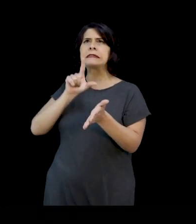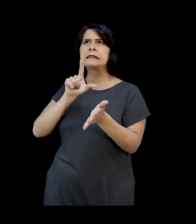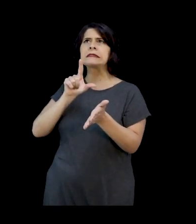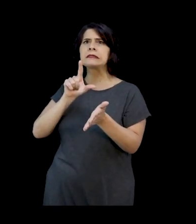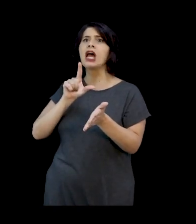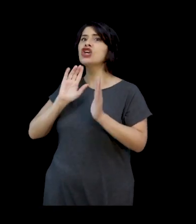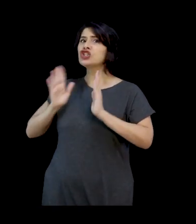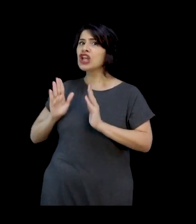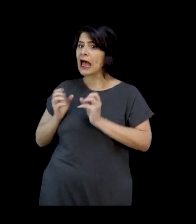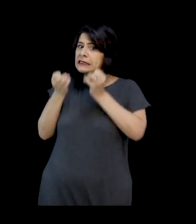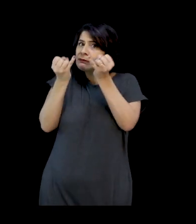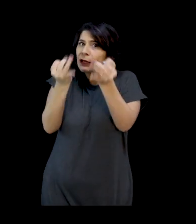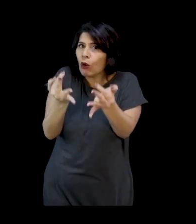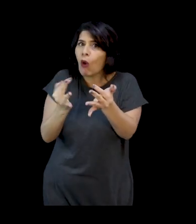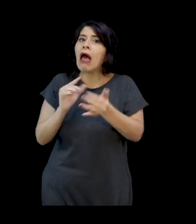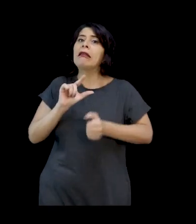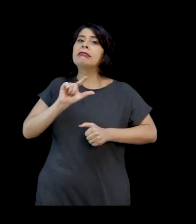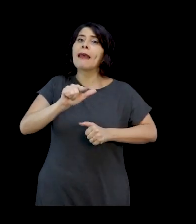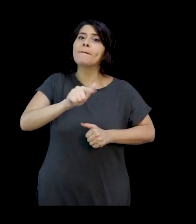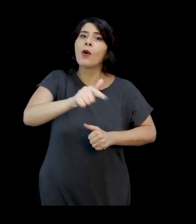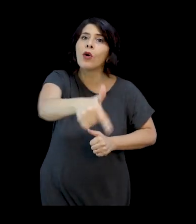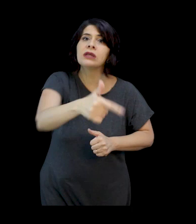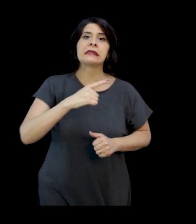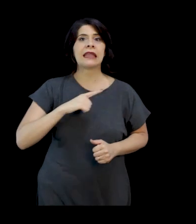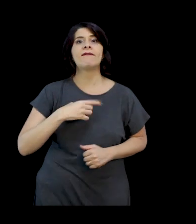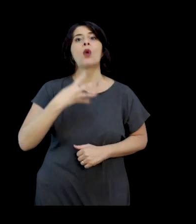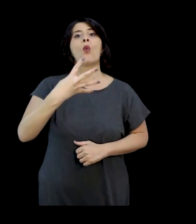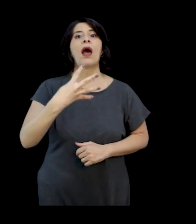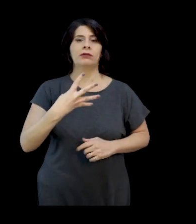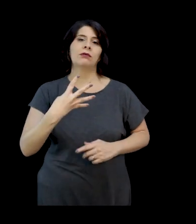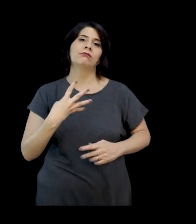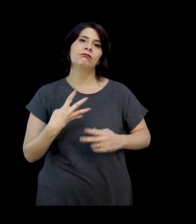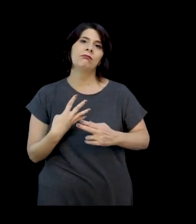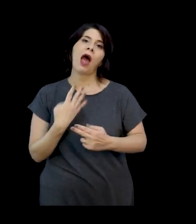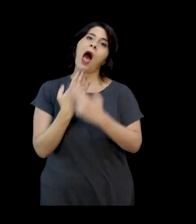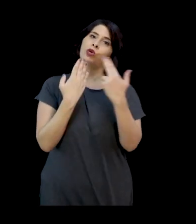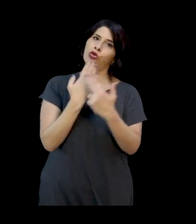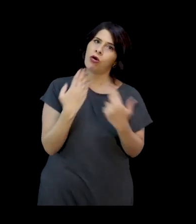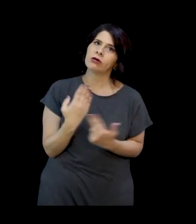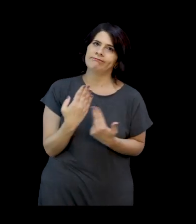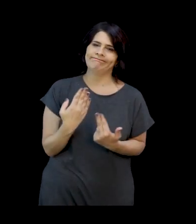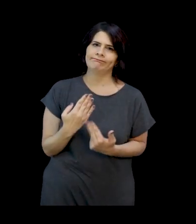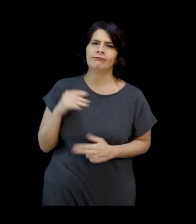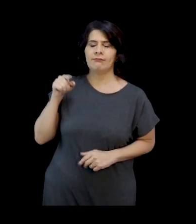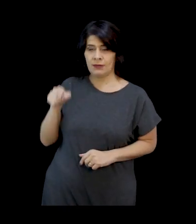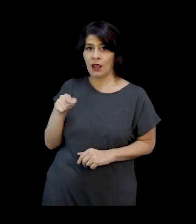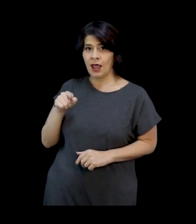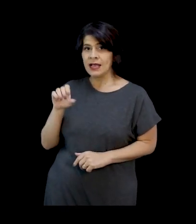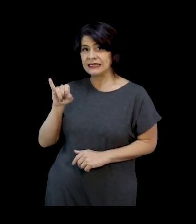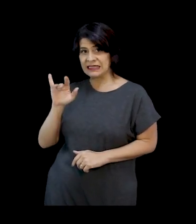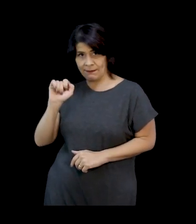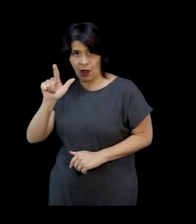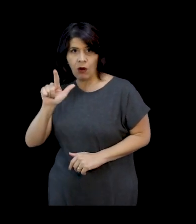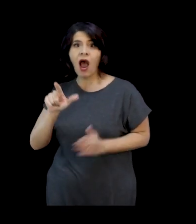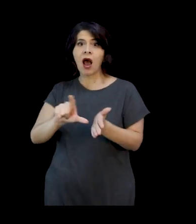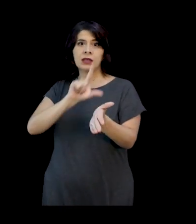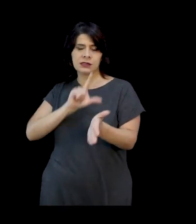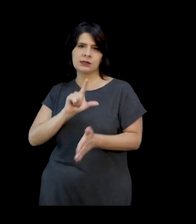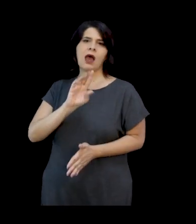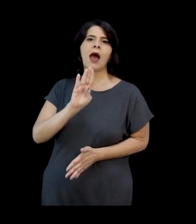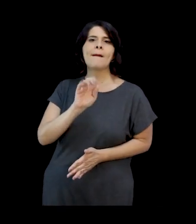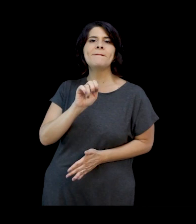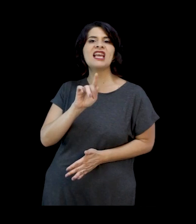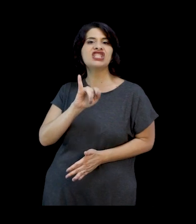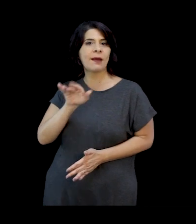quatro pensadores, na verdade, da nossa contemporaneidade. Ele antecedeu o Benjamin, com o interesse dele